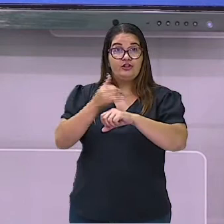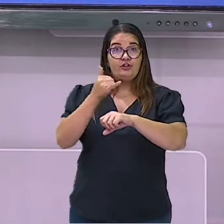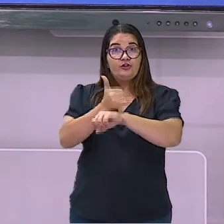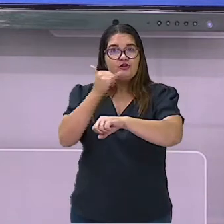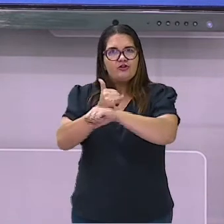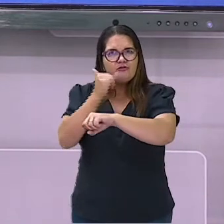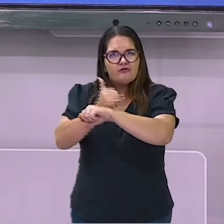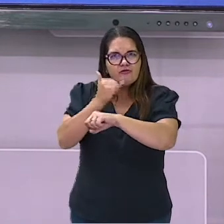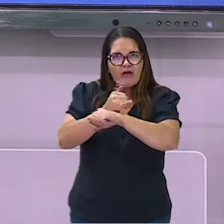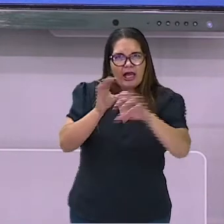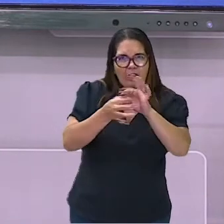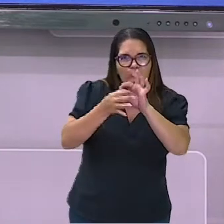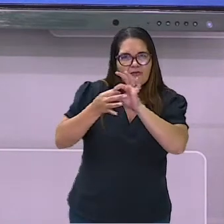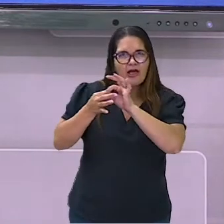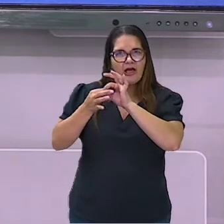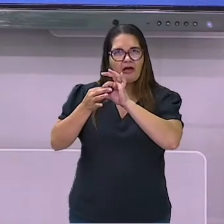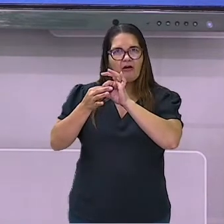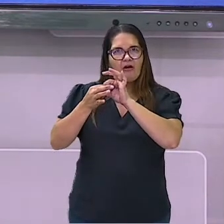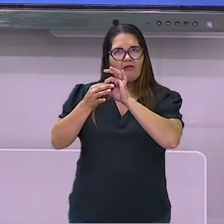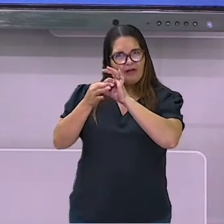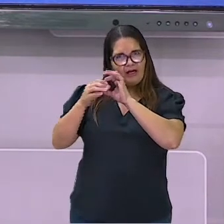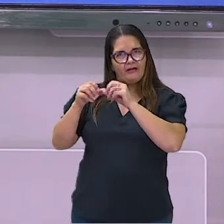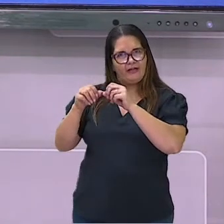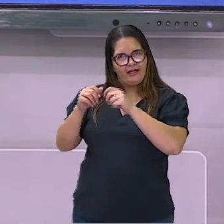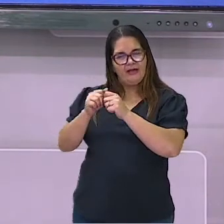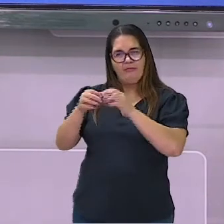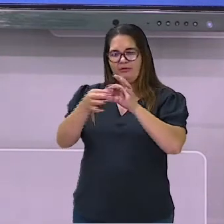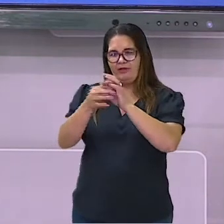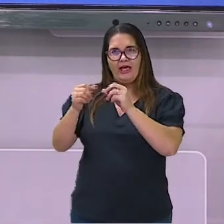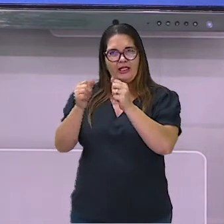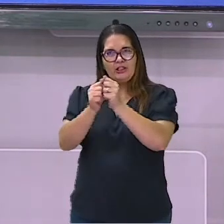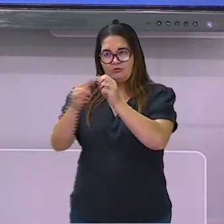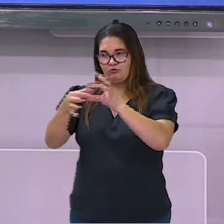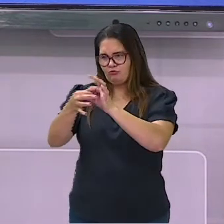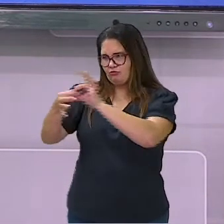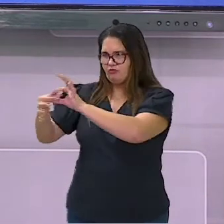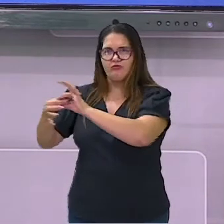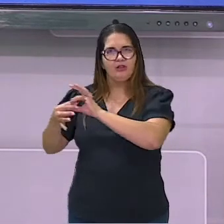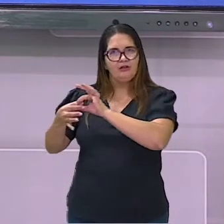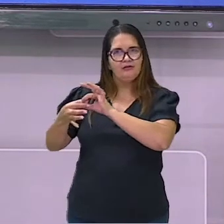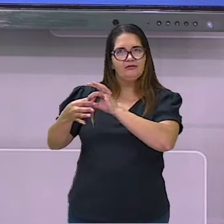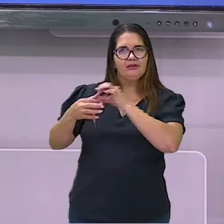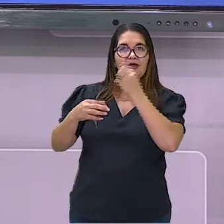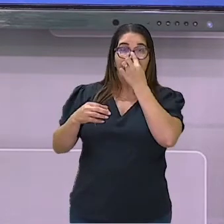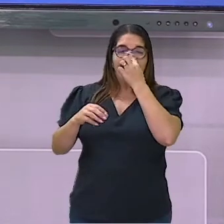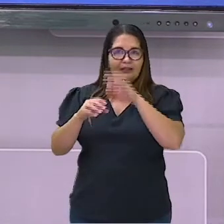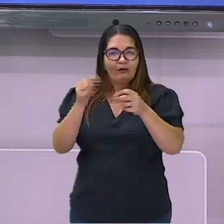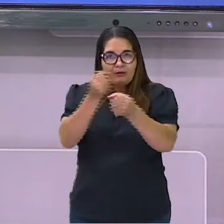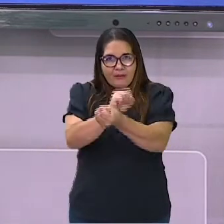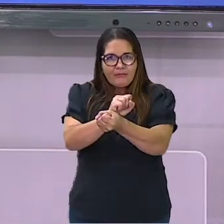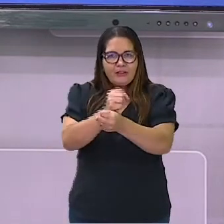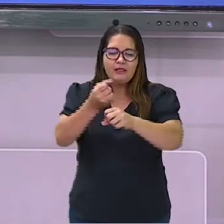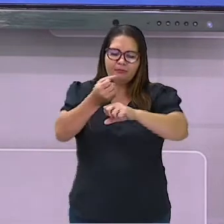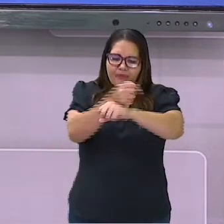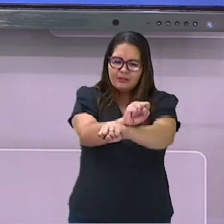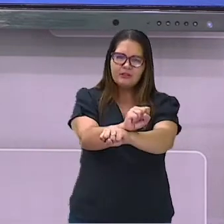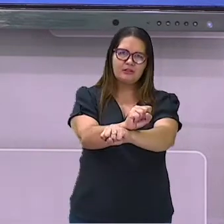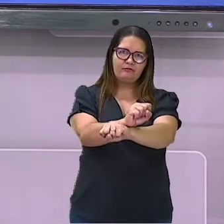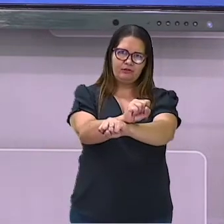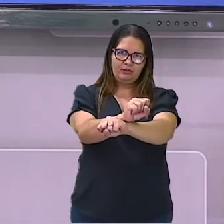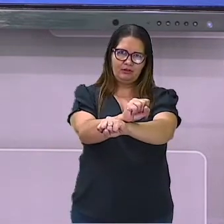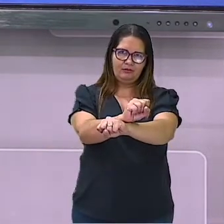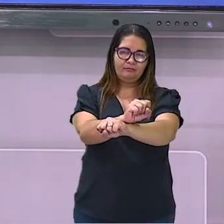cotidianas. Alguns evitaram ter filhos, outros reagiam de forma violenta,